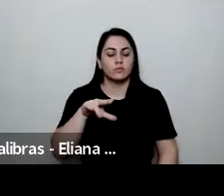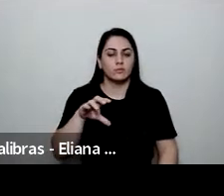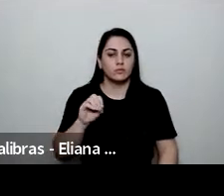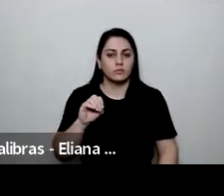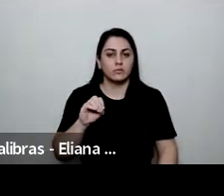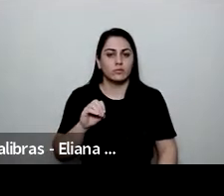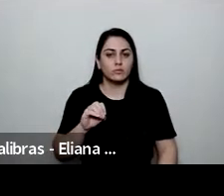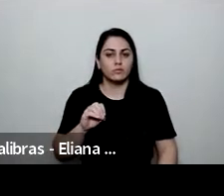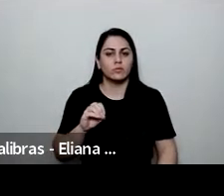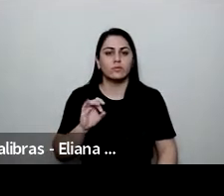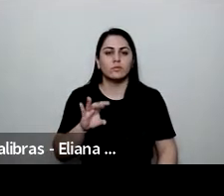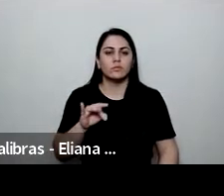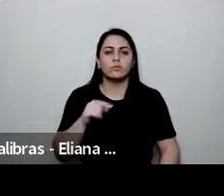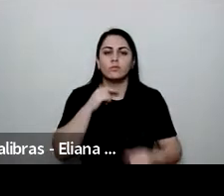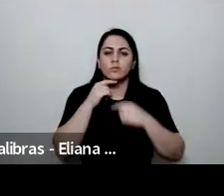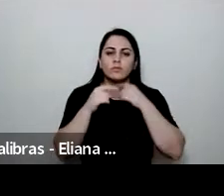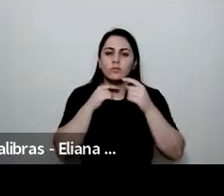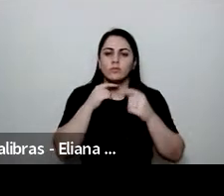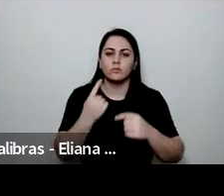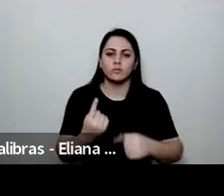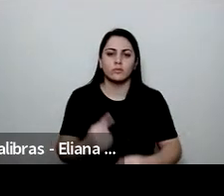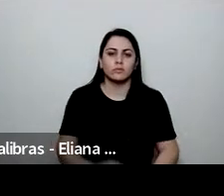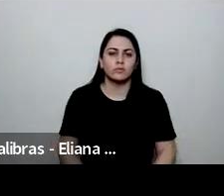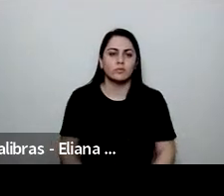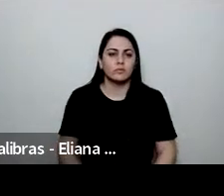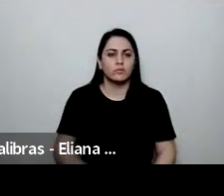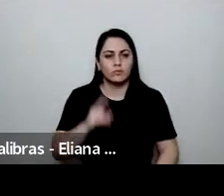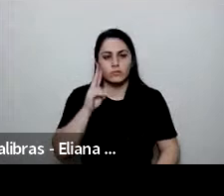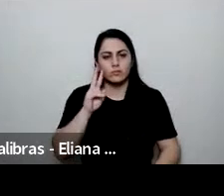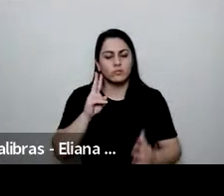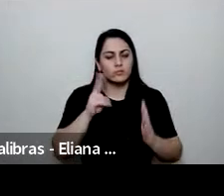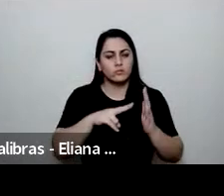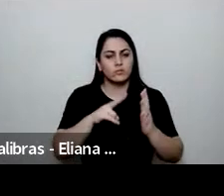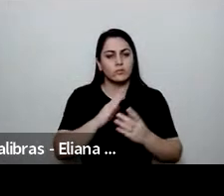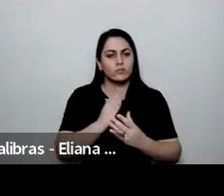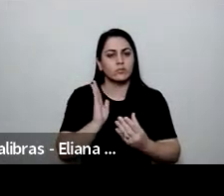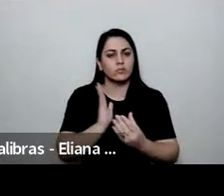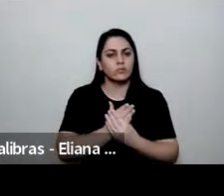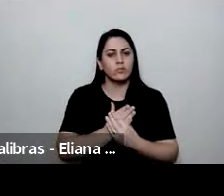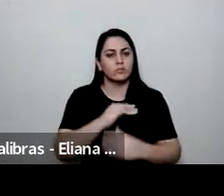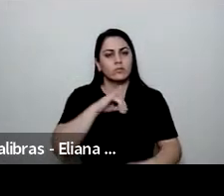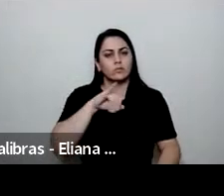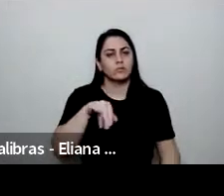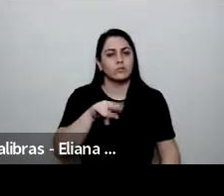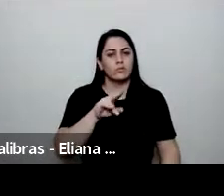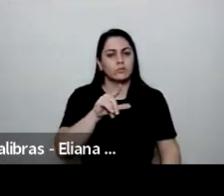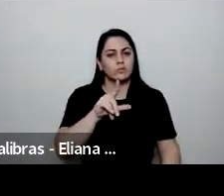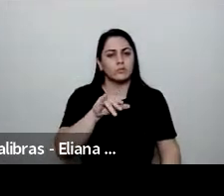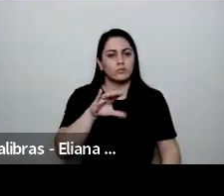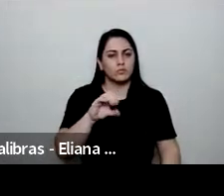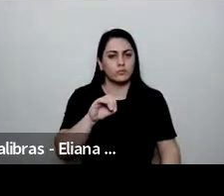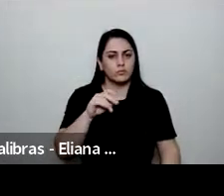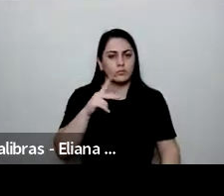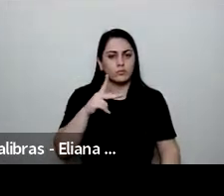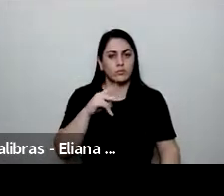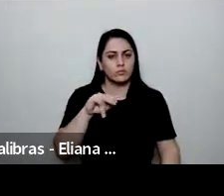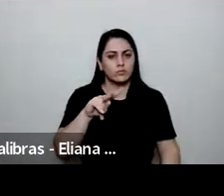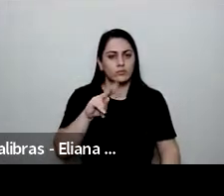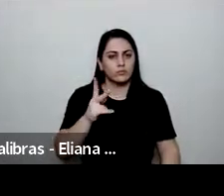mentir só uma dúvida aqui por favor que eu não olhei o processo antes quem é Júlio Pinheiro ao candidato